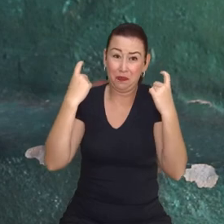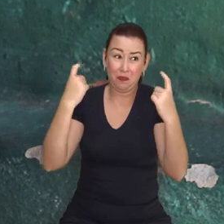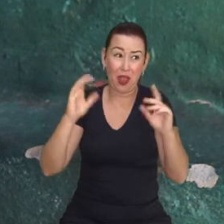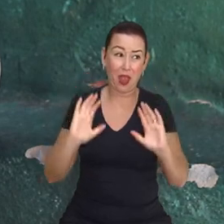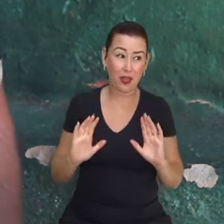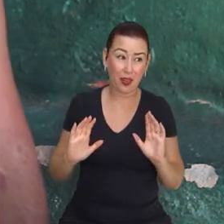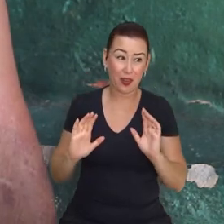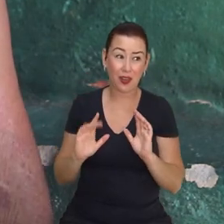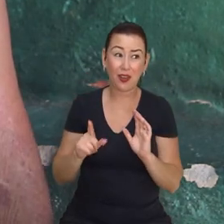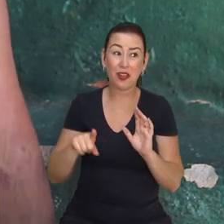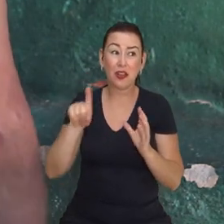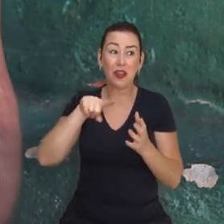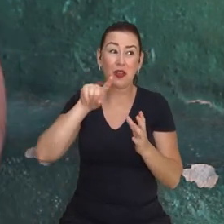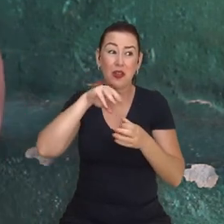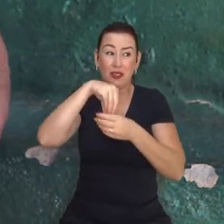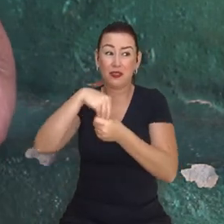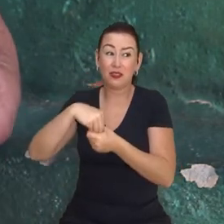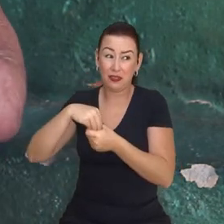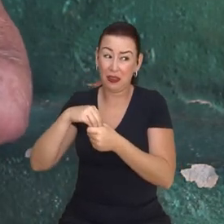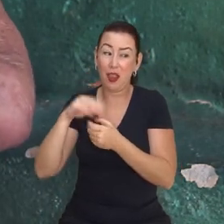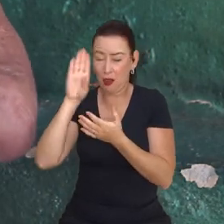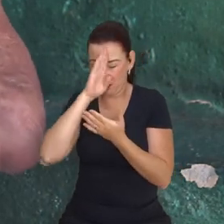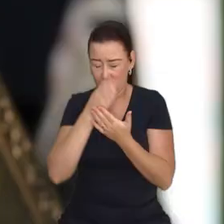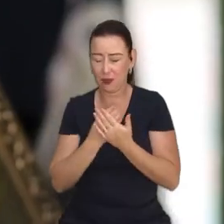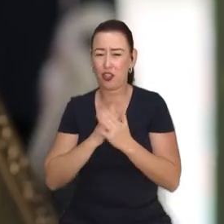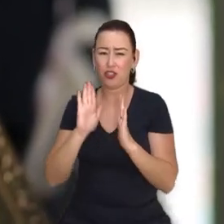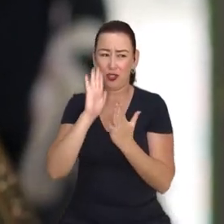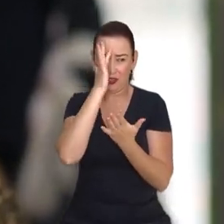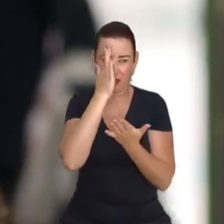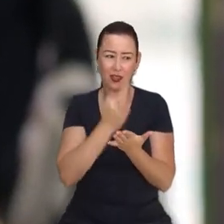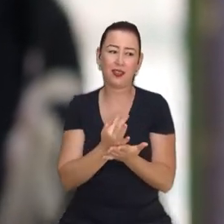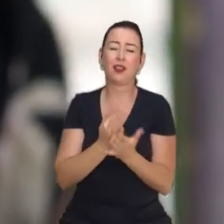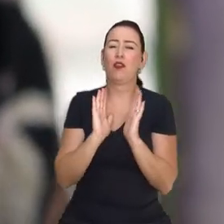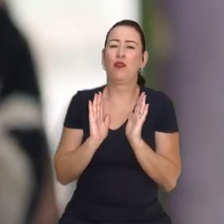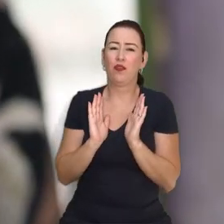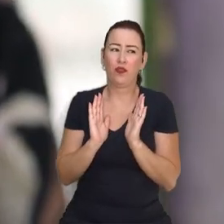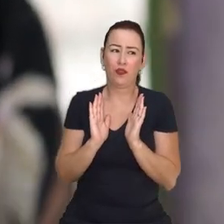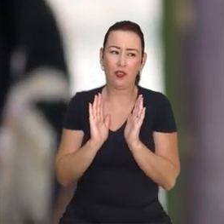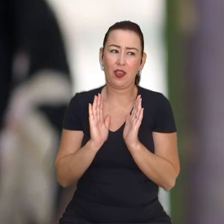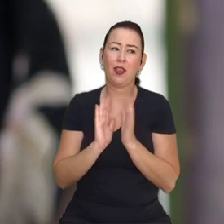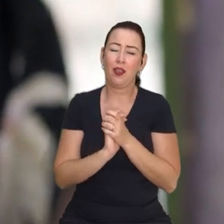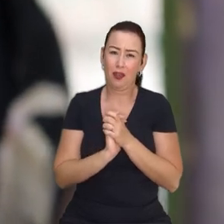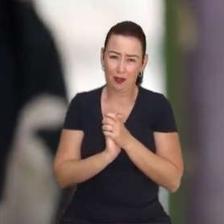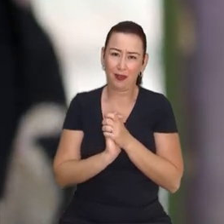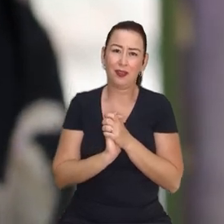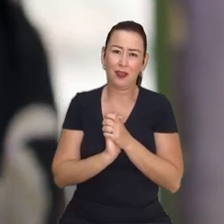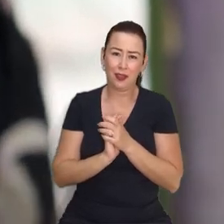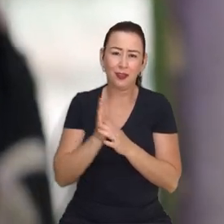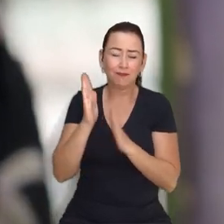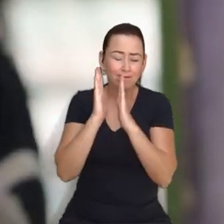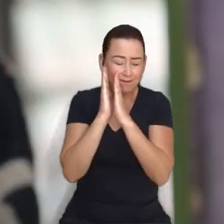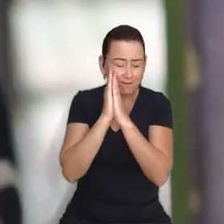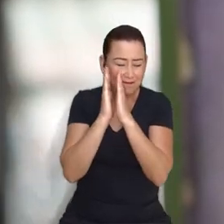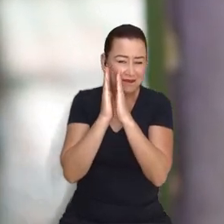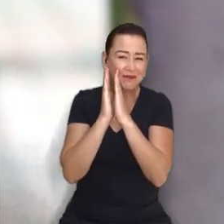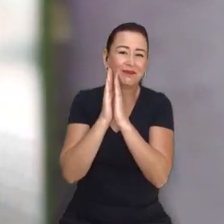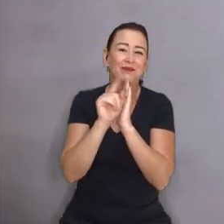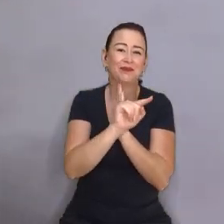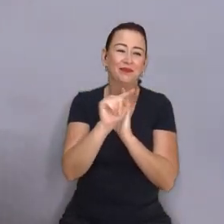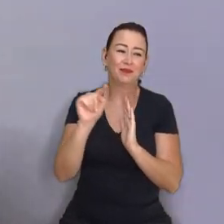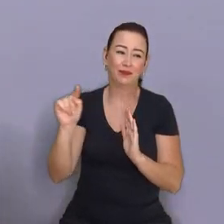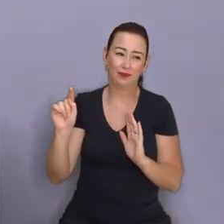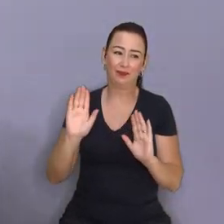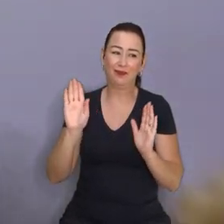rua? Aqui que tem meio, eu não galharia não, porque eu tenho muita ilusão. Eu sou da Gabana de Voz, eu sou de Vicentina, eu sou